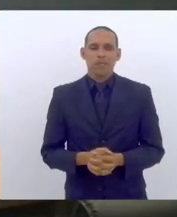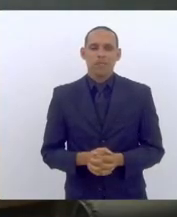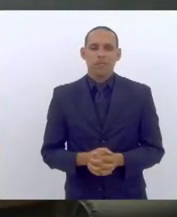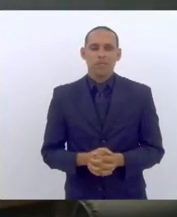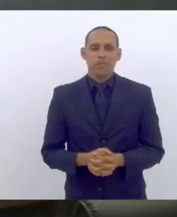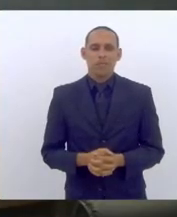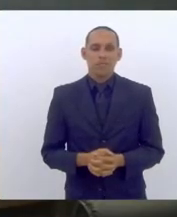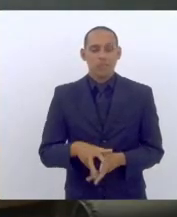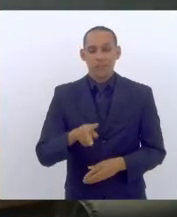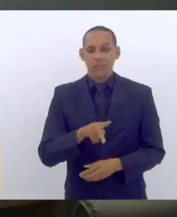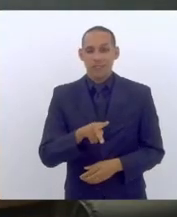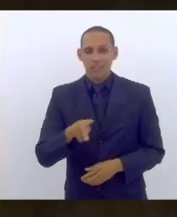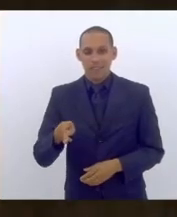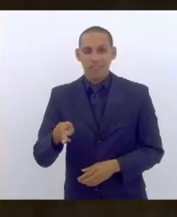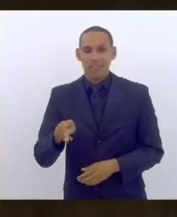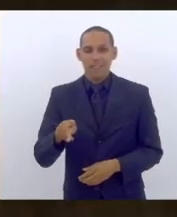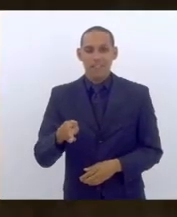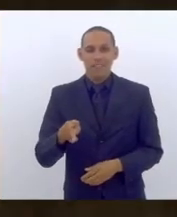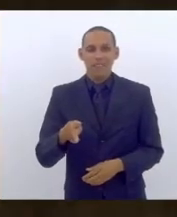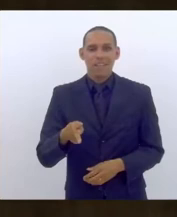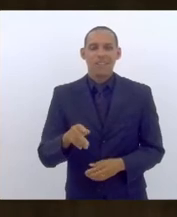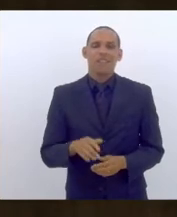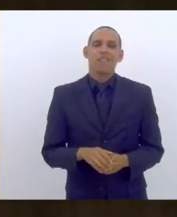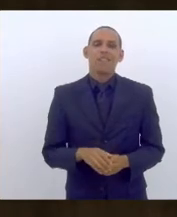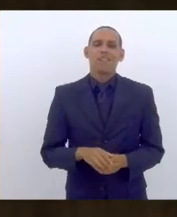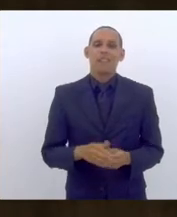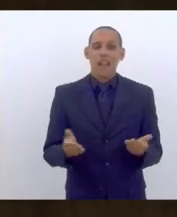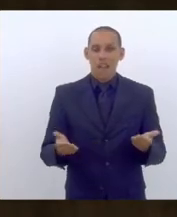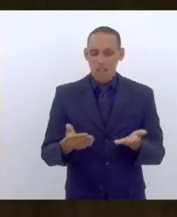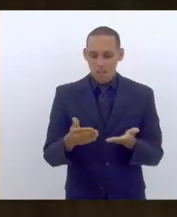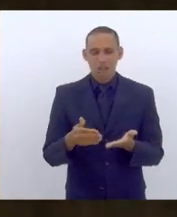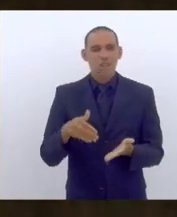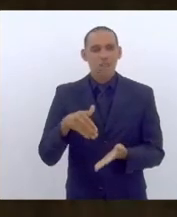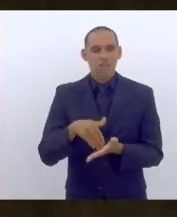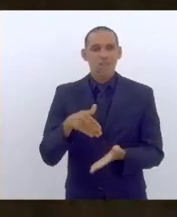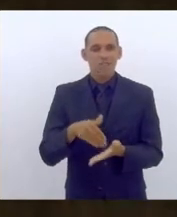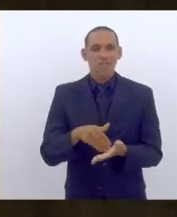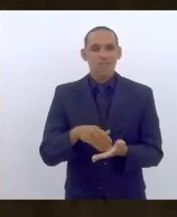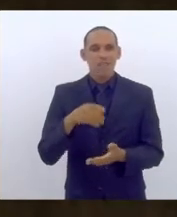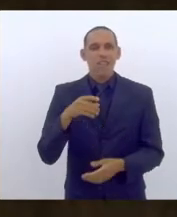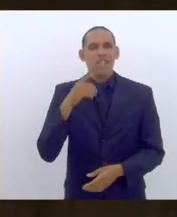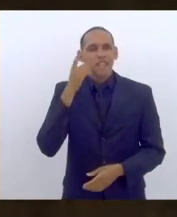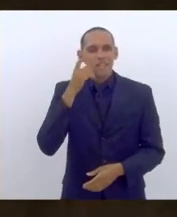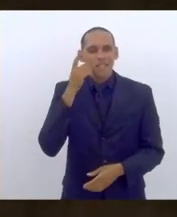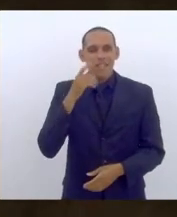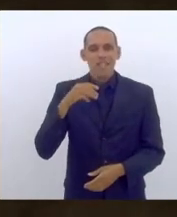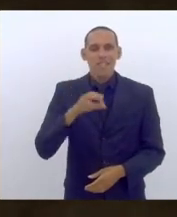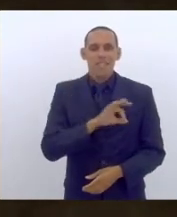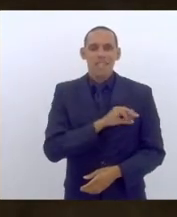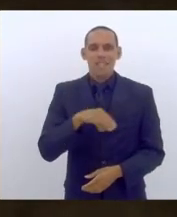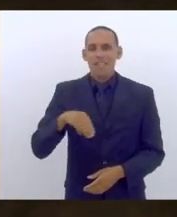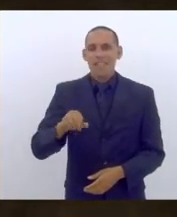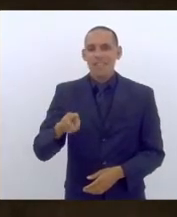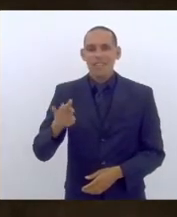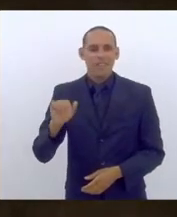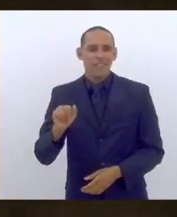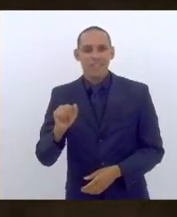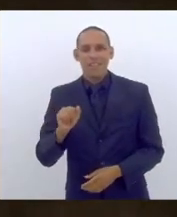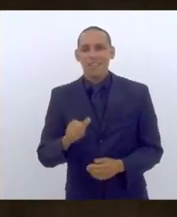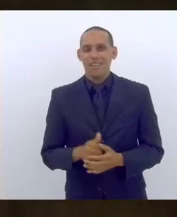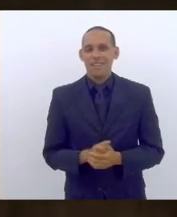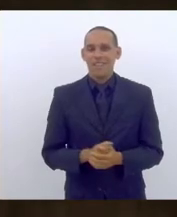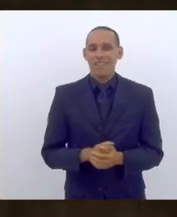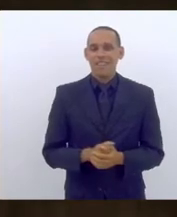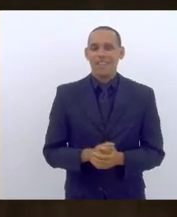pobre presidente dos trabalhos de expediente final Deputado da Marta Rocha a minha declaração de voto era o